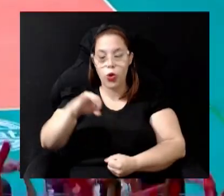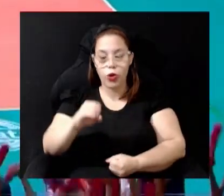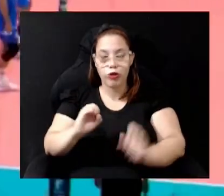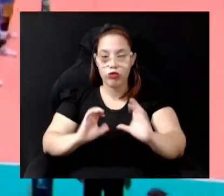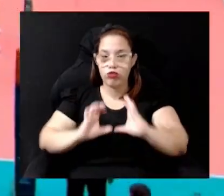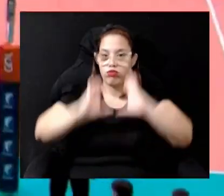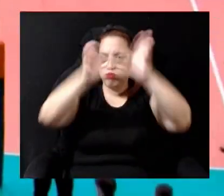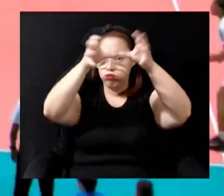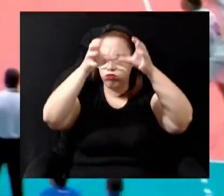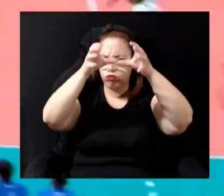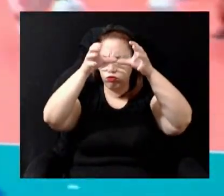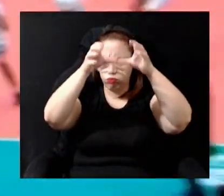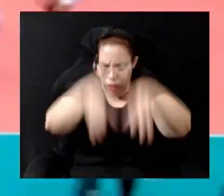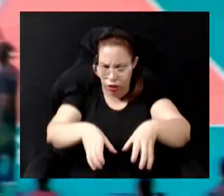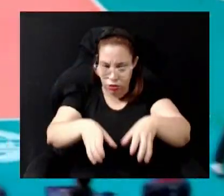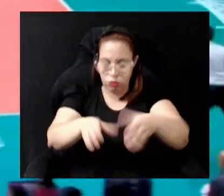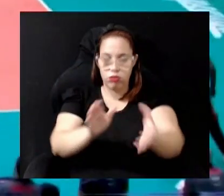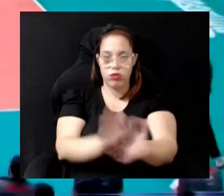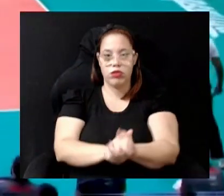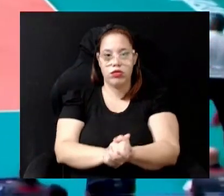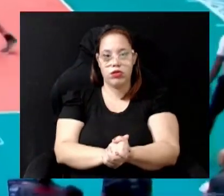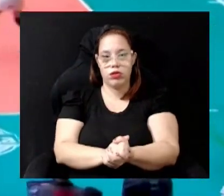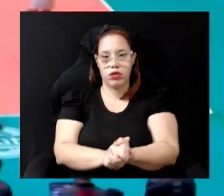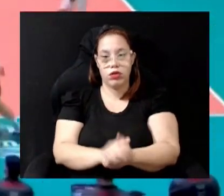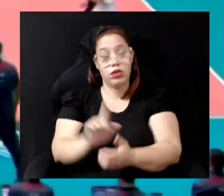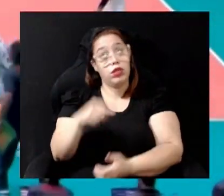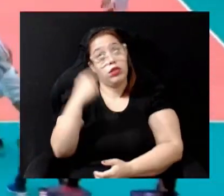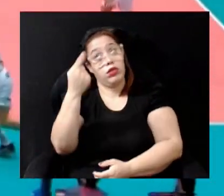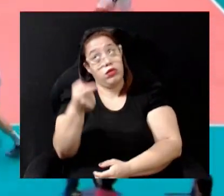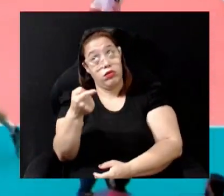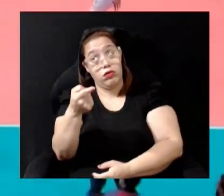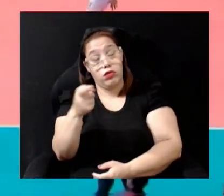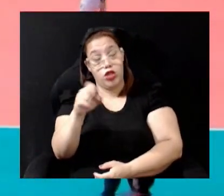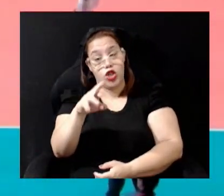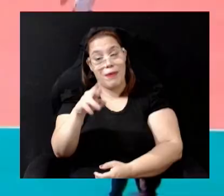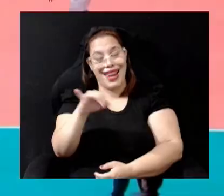chão. No ponto seguinte, Jamelão jogou para